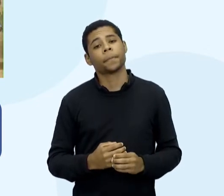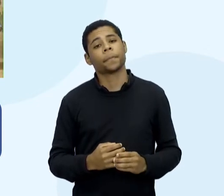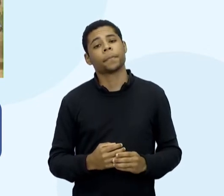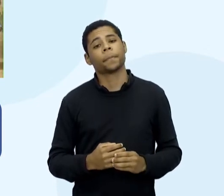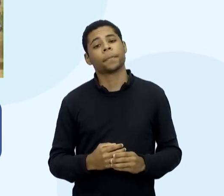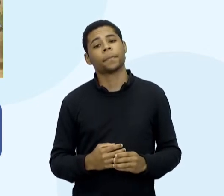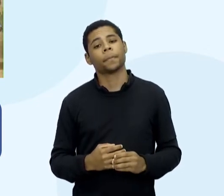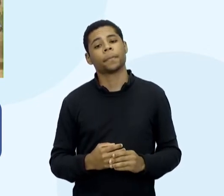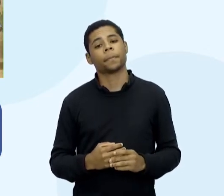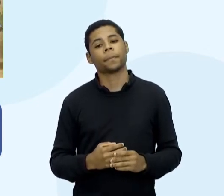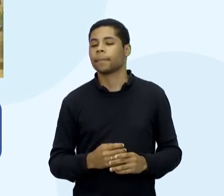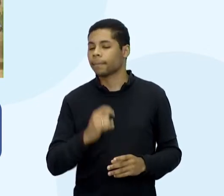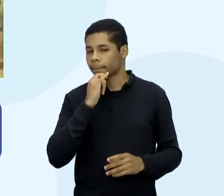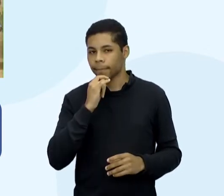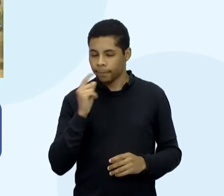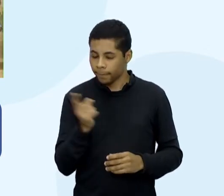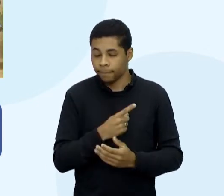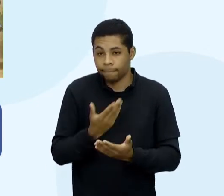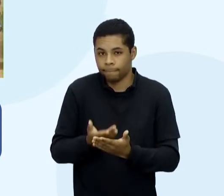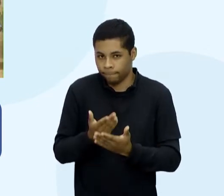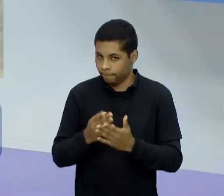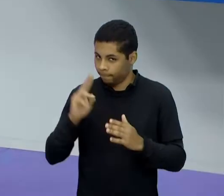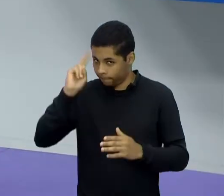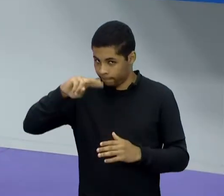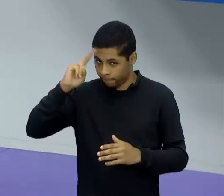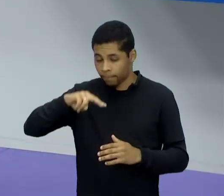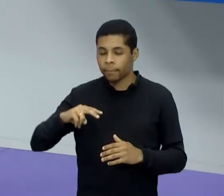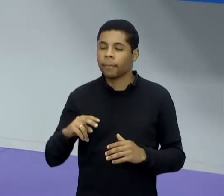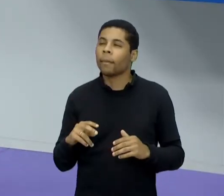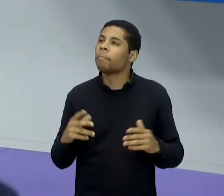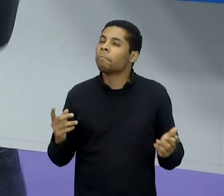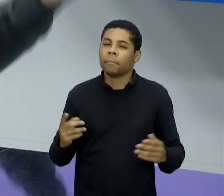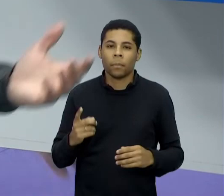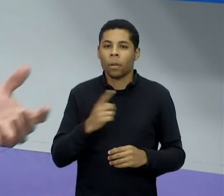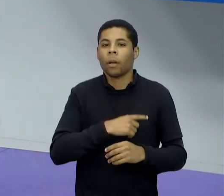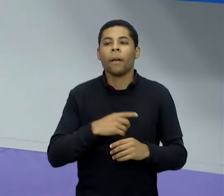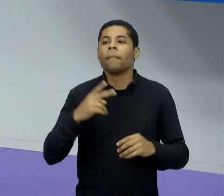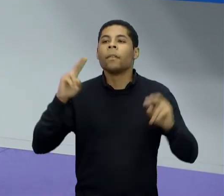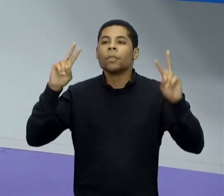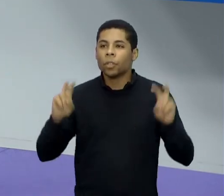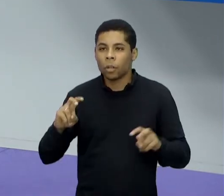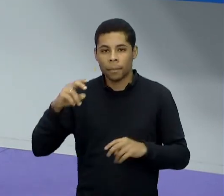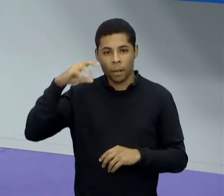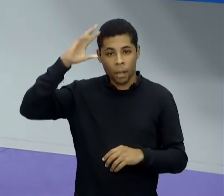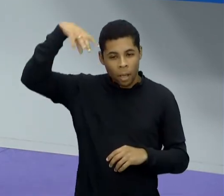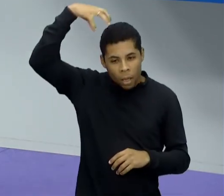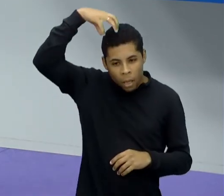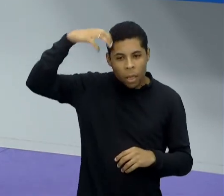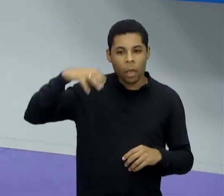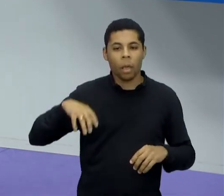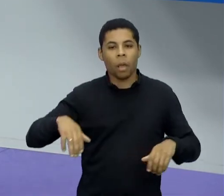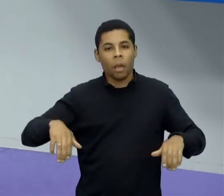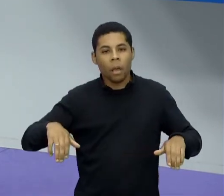Muitas vezes, quando a gente estuda história, Ju, a gente fica falando de grandes reis, de